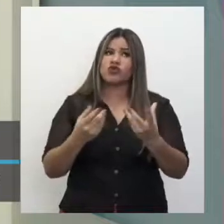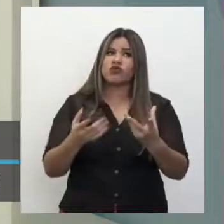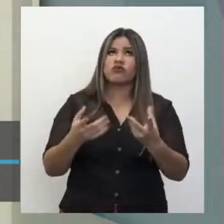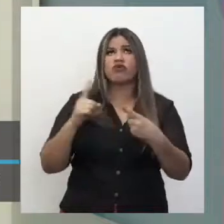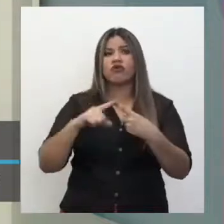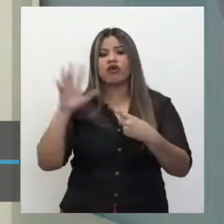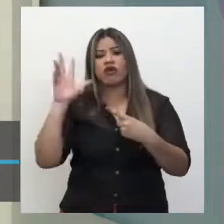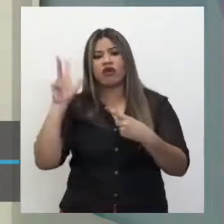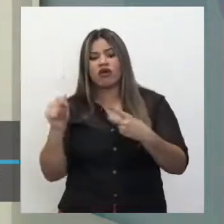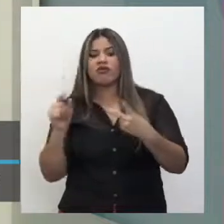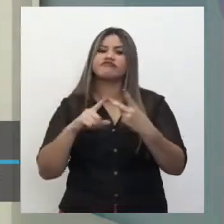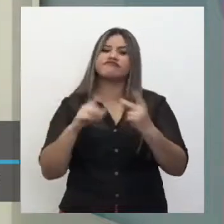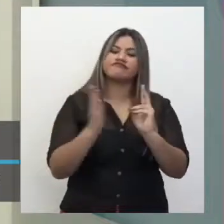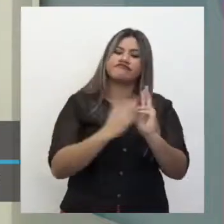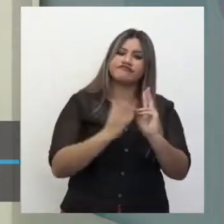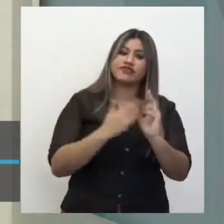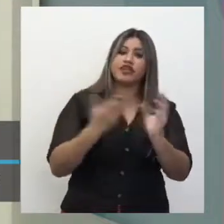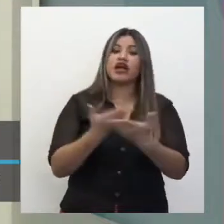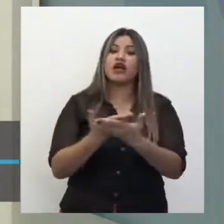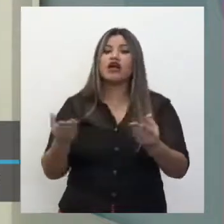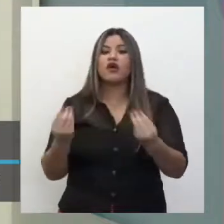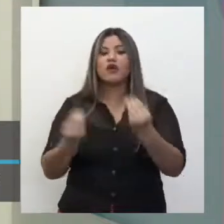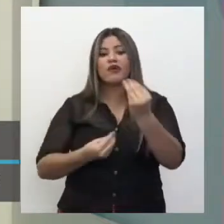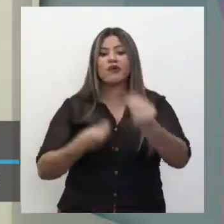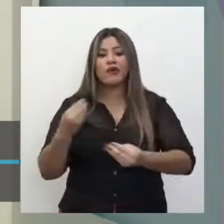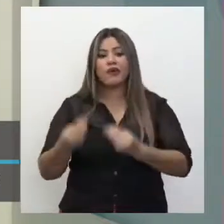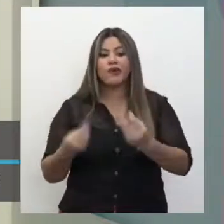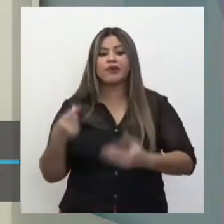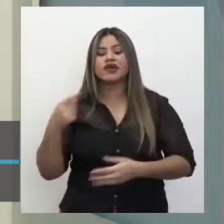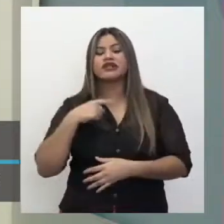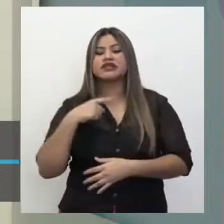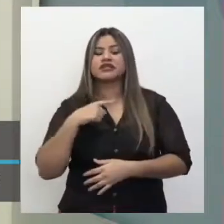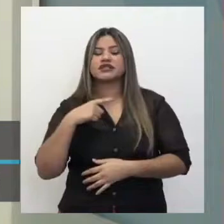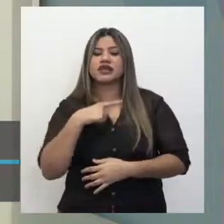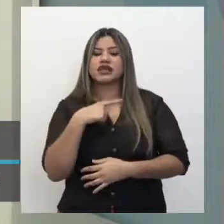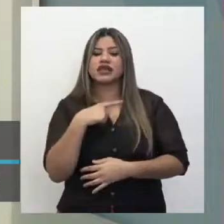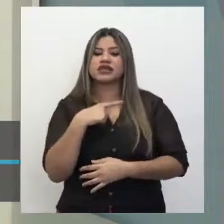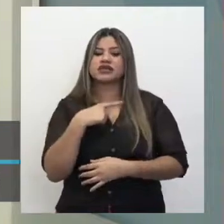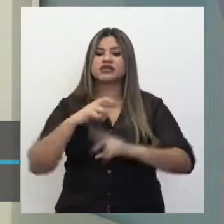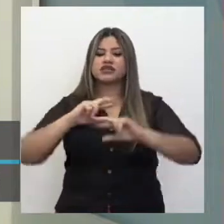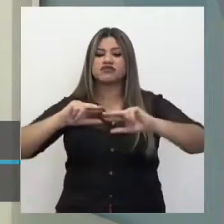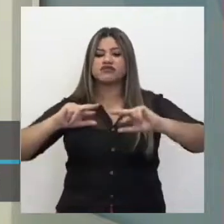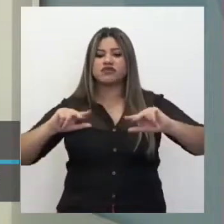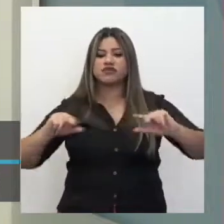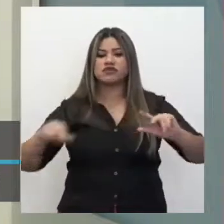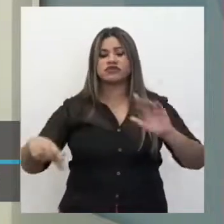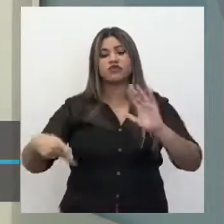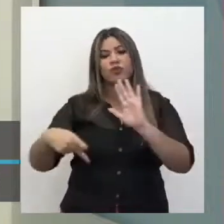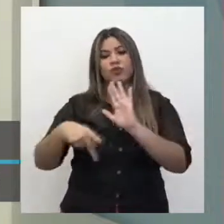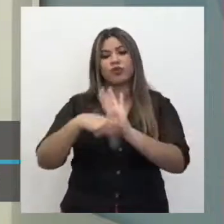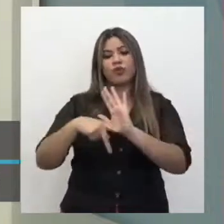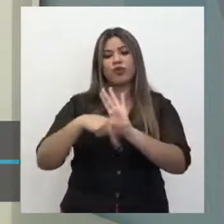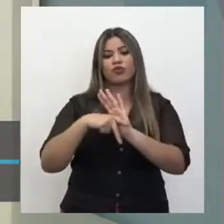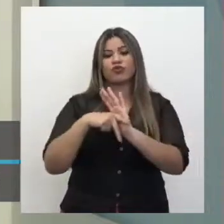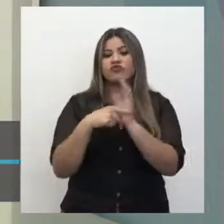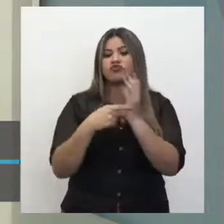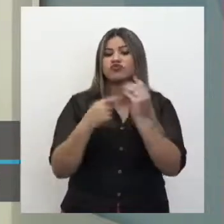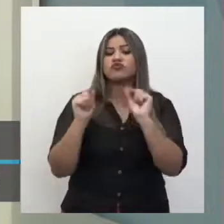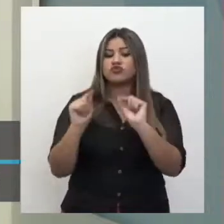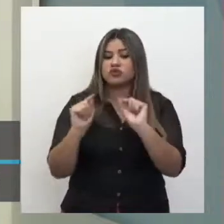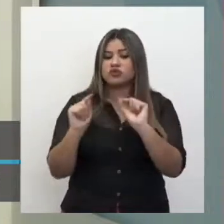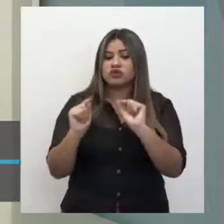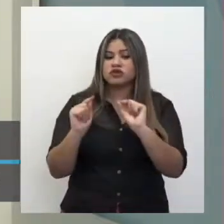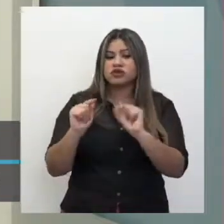quanto o segundo, que é o indígena, eles vão trazer o quê? Eles vão trazer coisas, elementos que são característicos